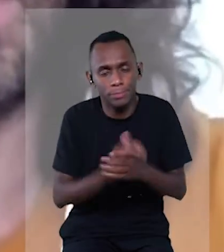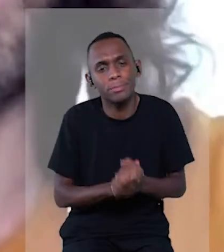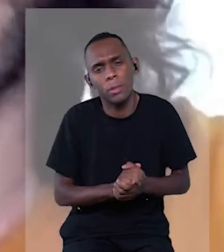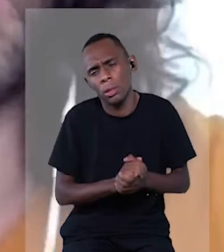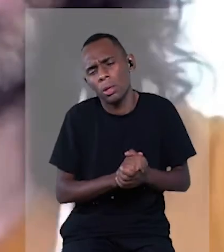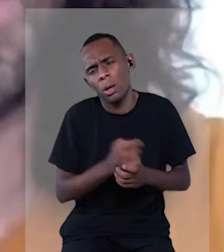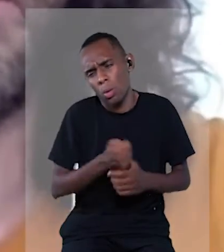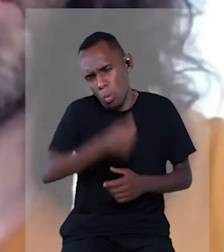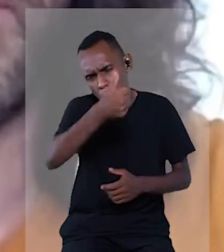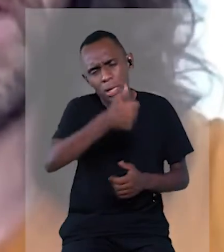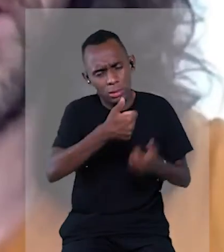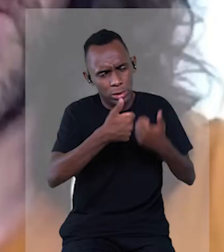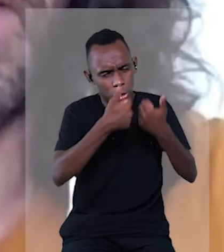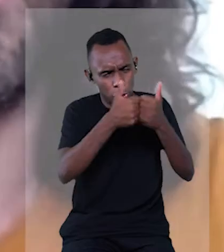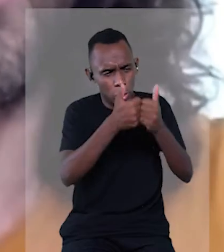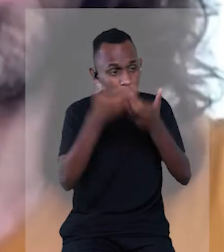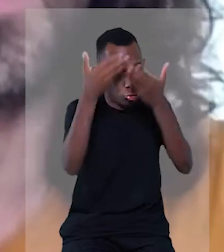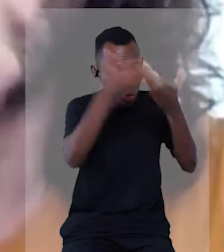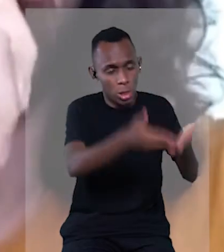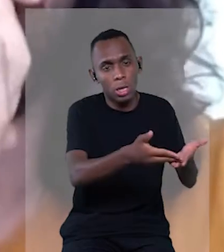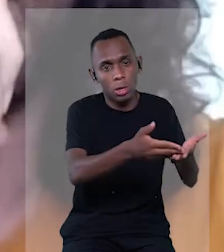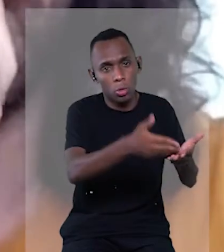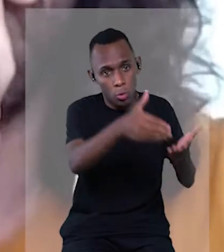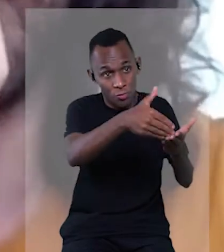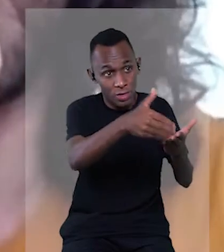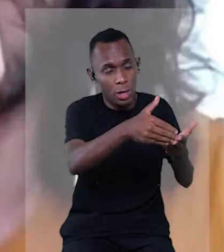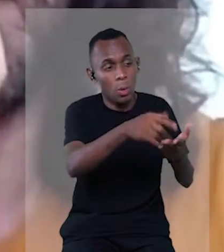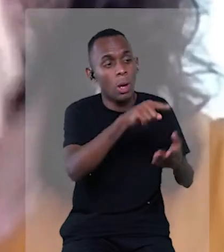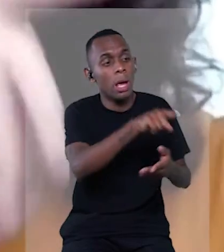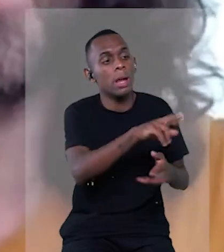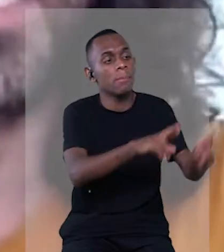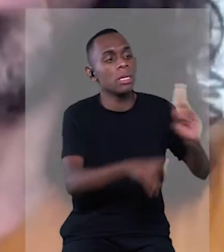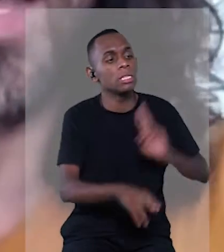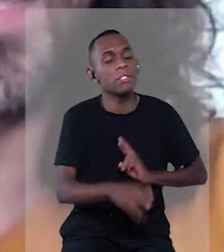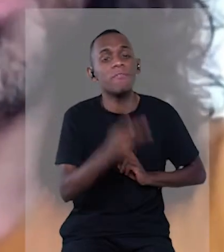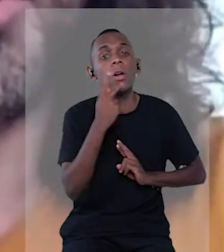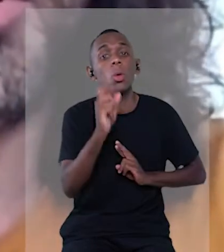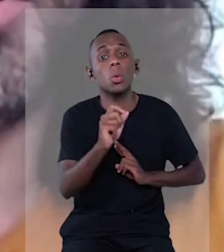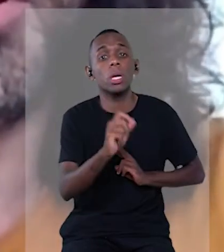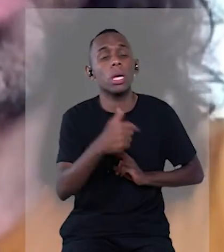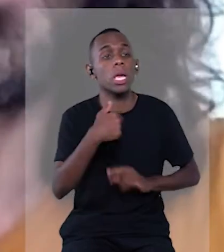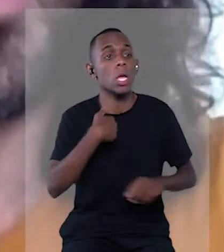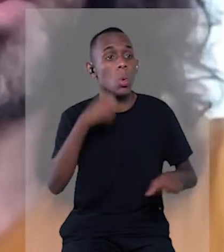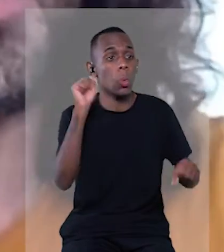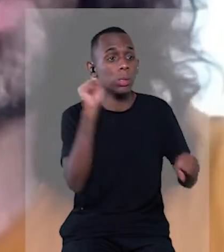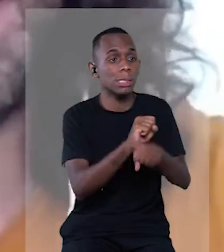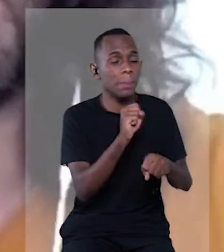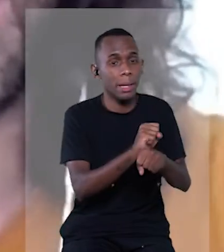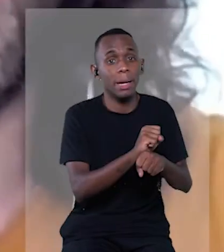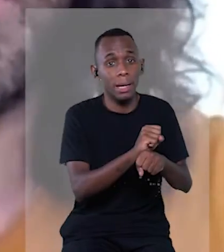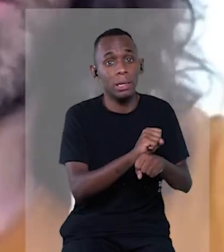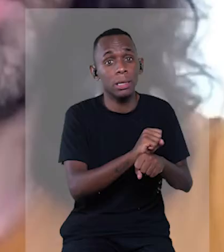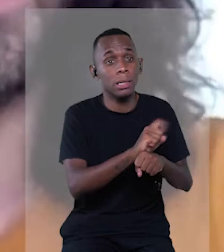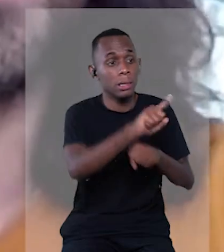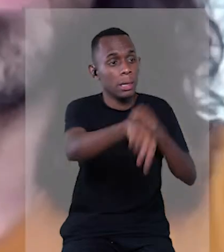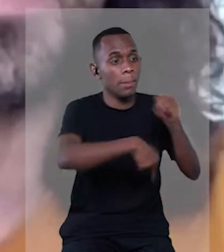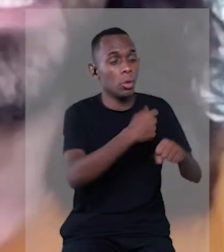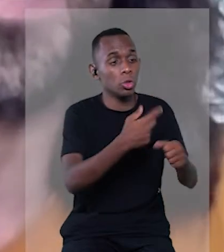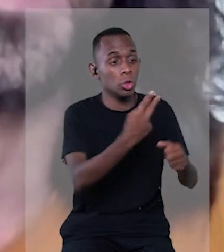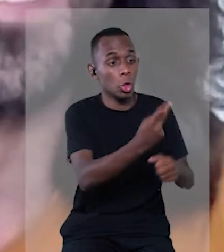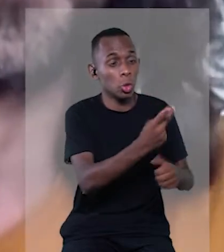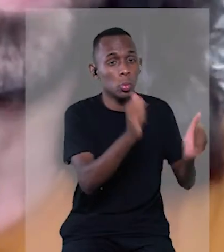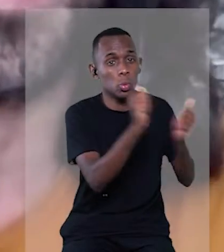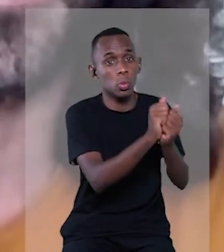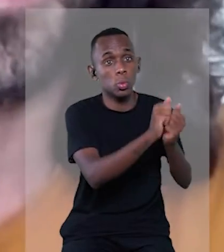ônibus já tava tipo chegando no ponto final. Ele falou, se você esperar 1 minuto, eu vou te levar no ponto que você tem que pegar um ônibus correto que